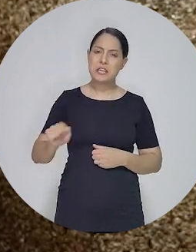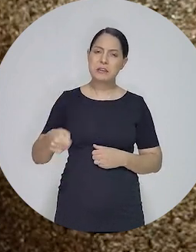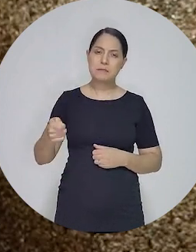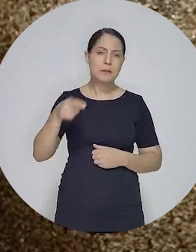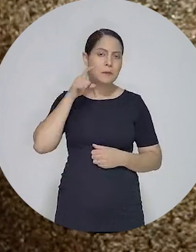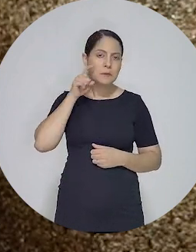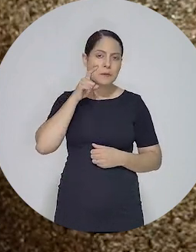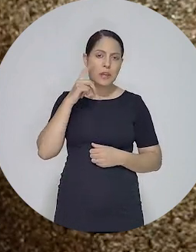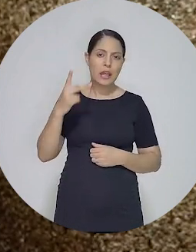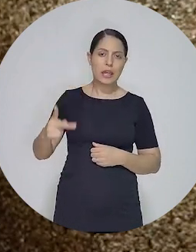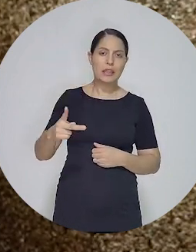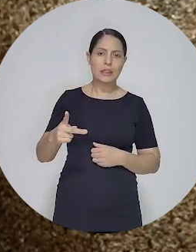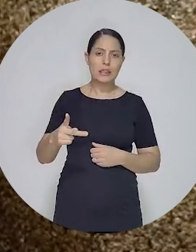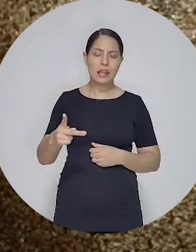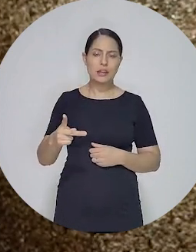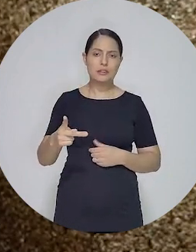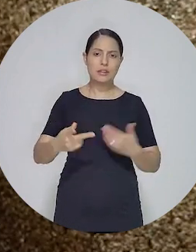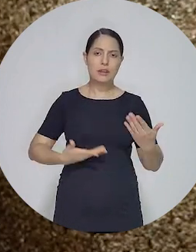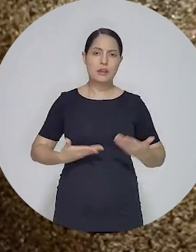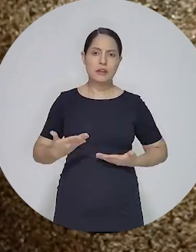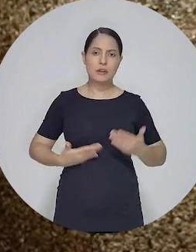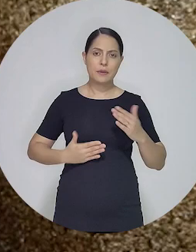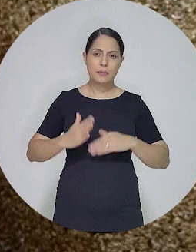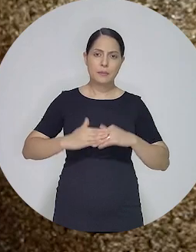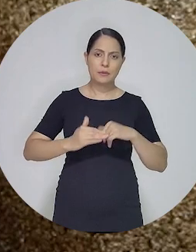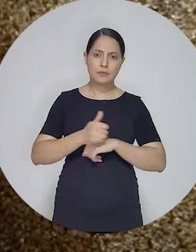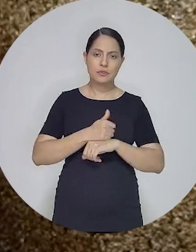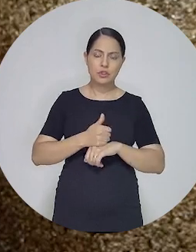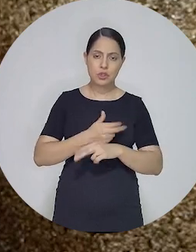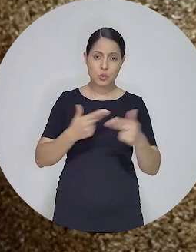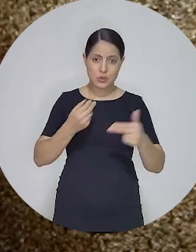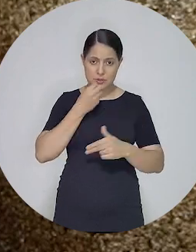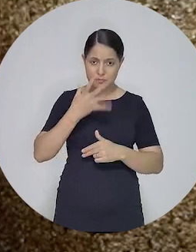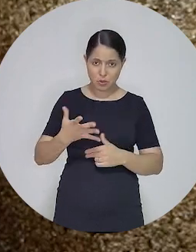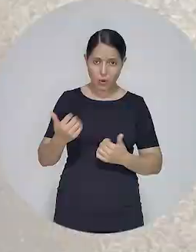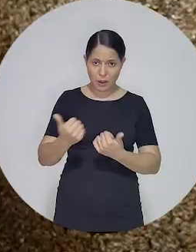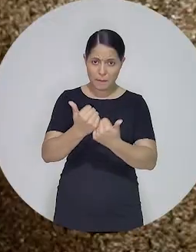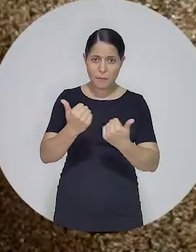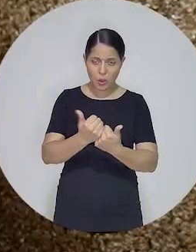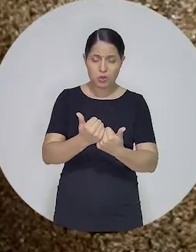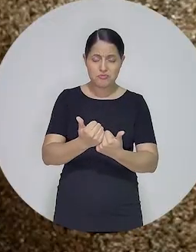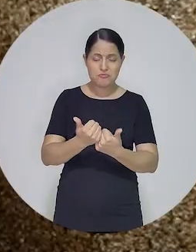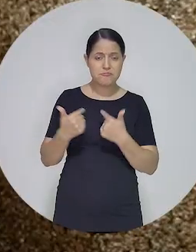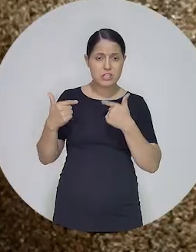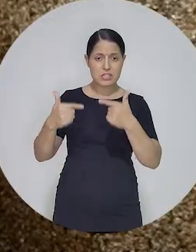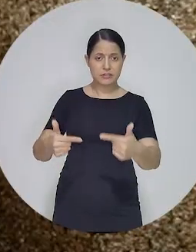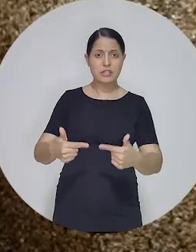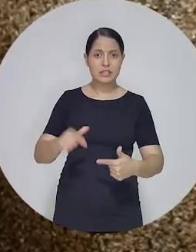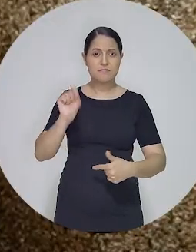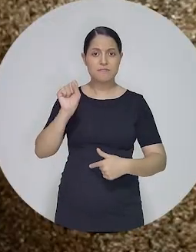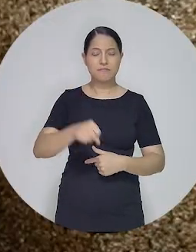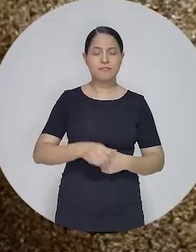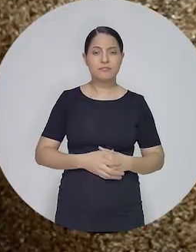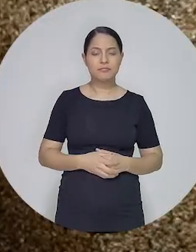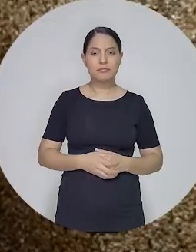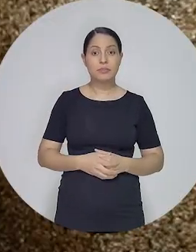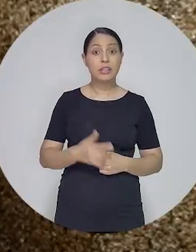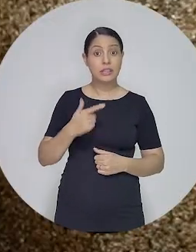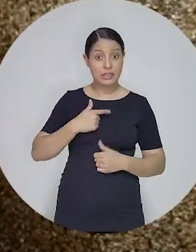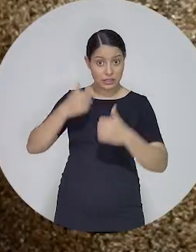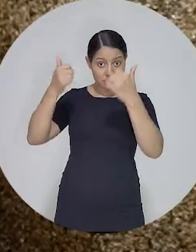Simonetti, e da sua classe, os seus pares, que acontecesse. eu disse a ele o seguinte: